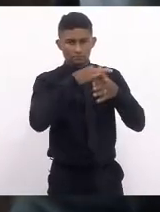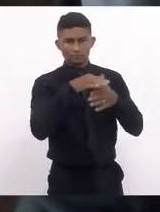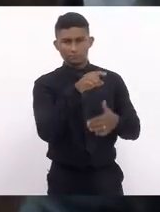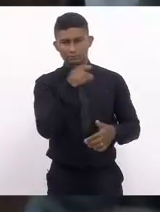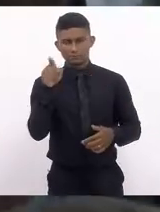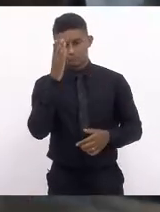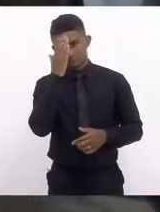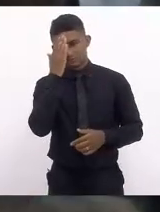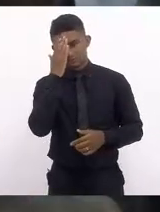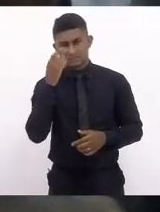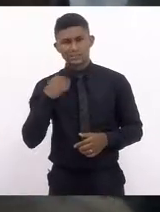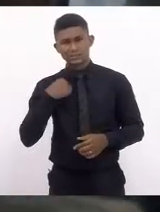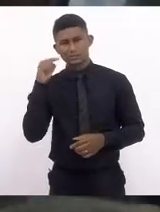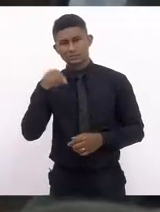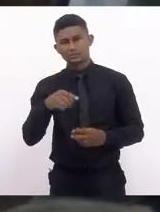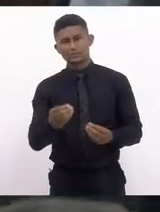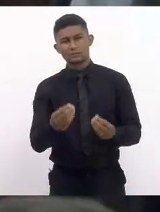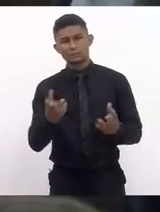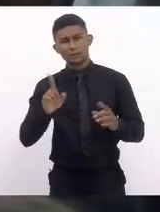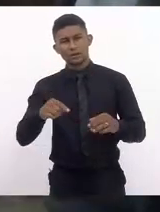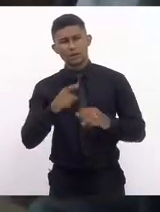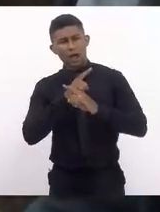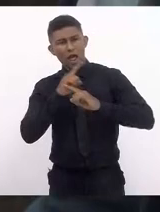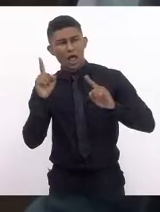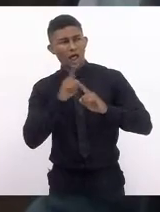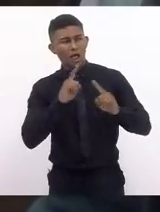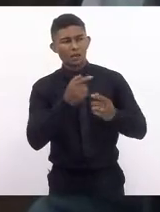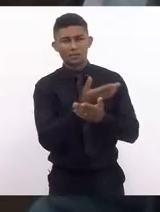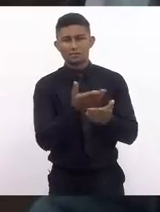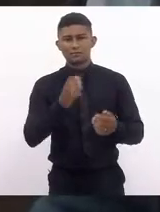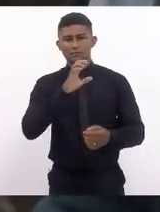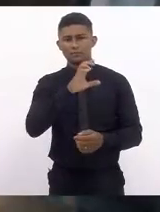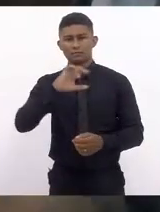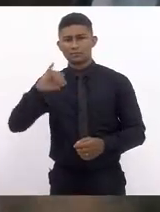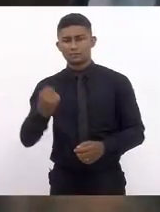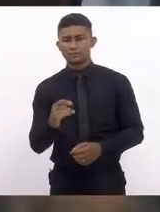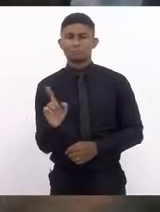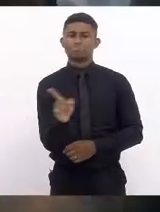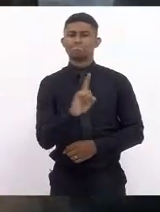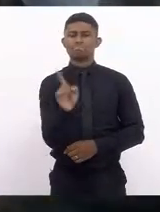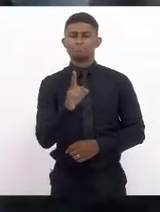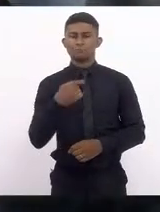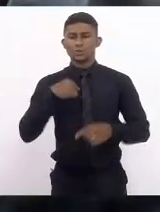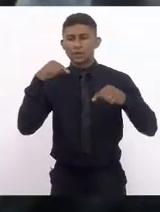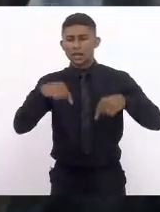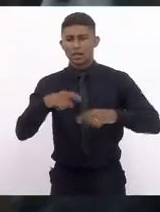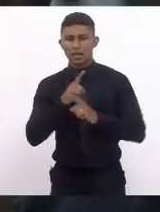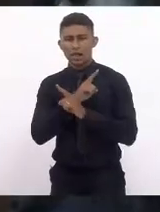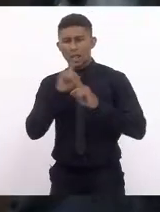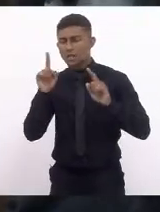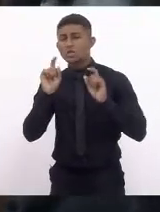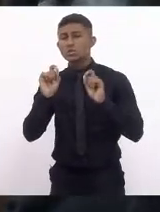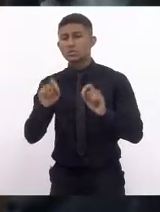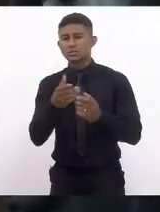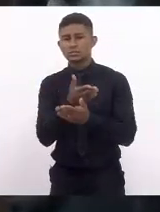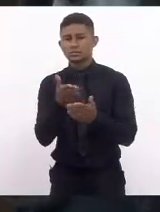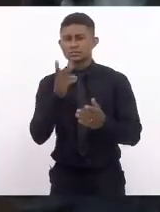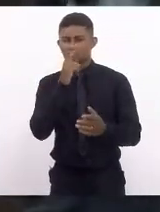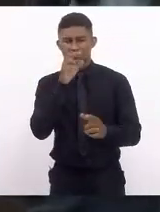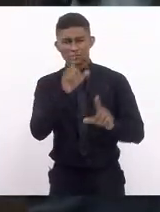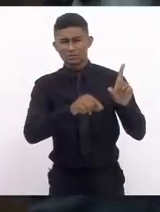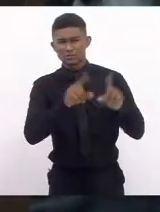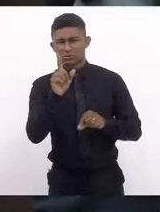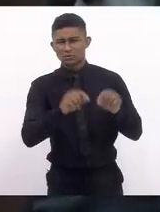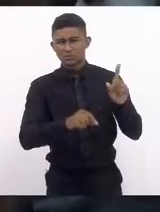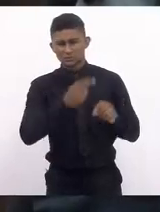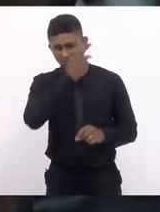disso eu não estou aqui criticando a ccj eu tô aqui escolha criticando a escolha seletiva das